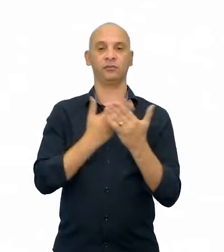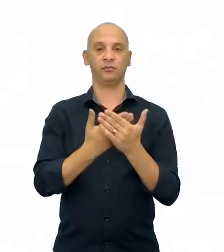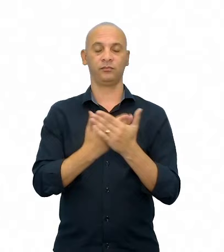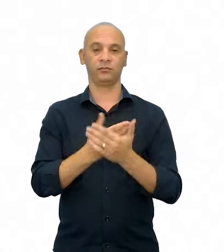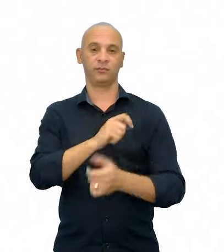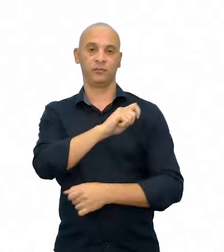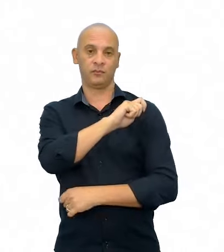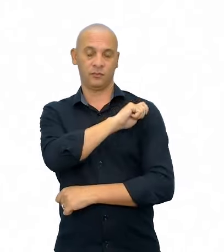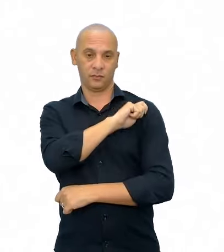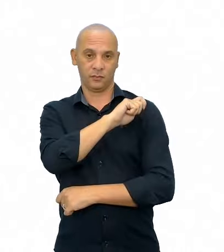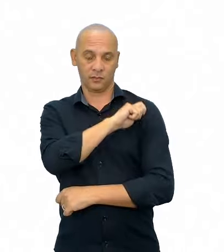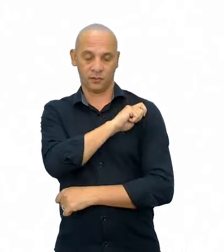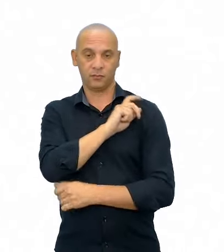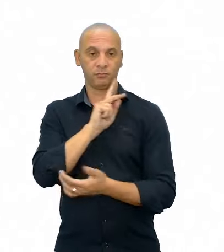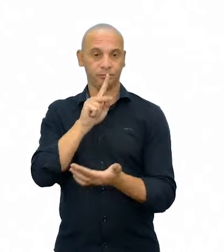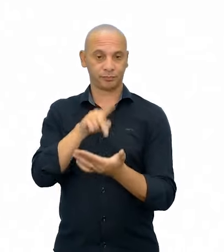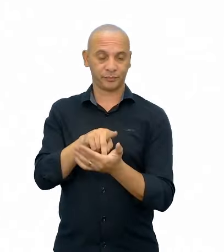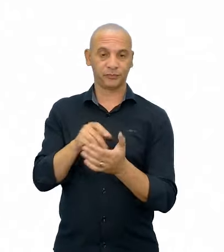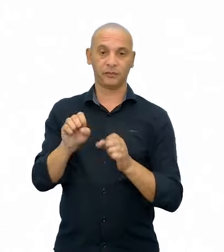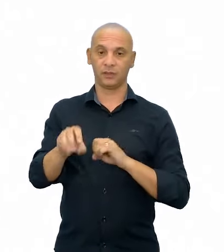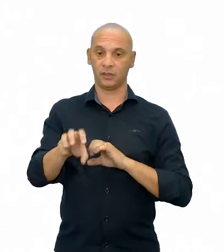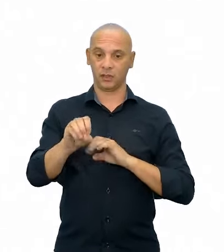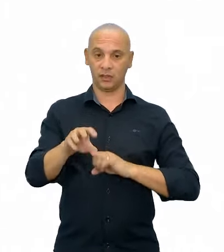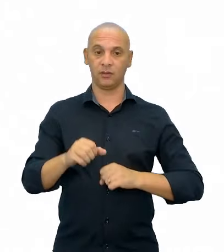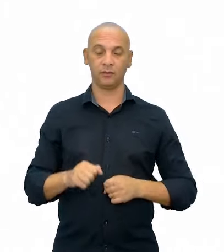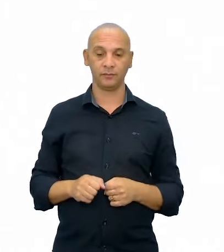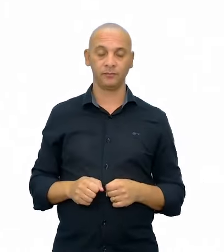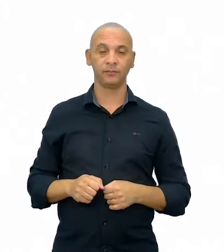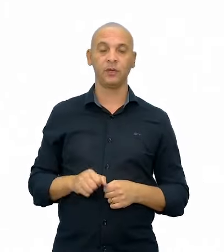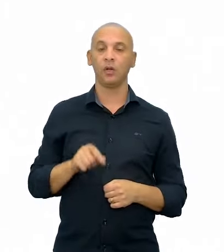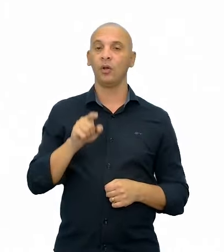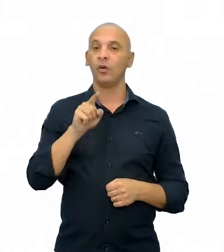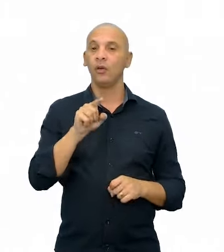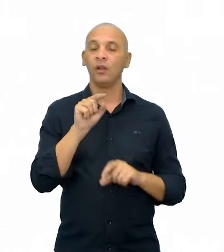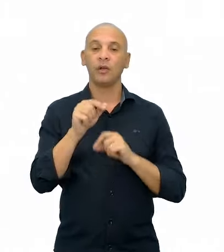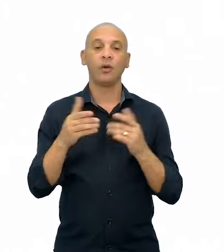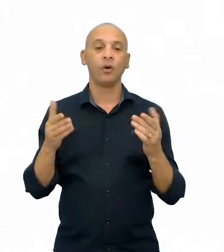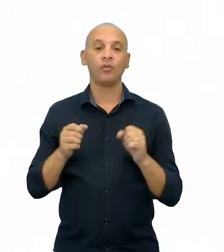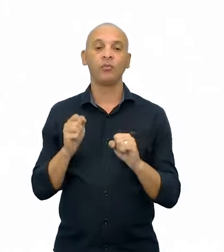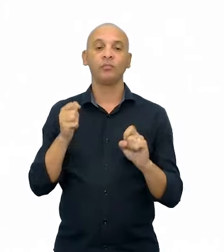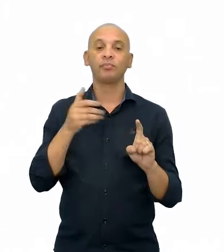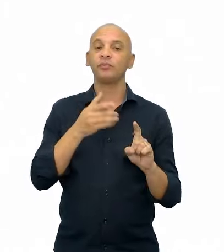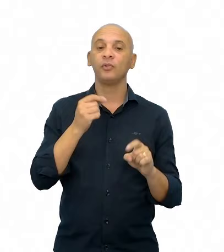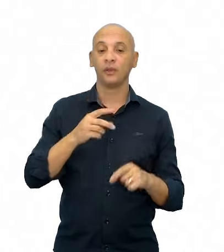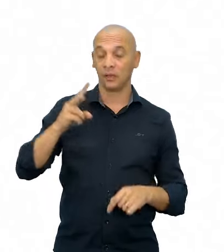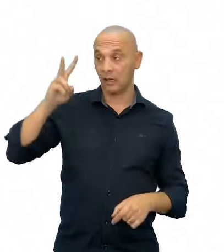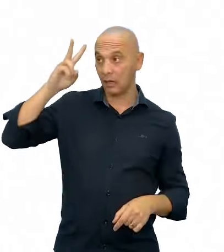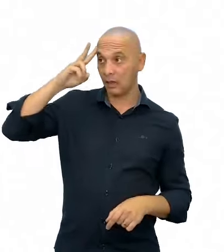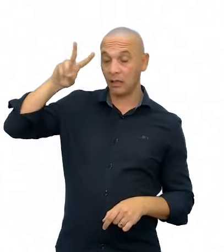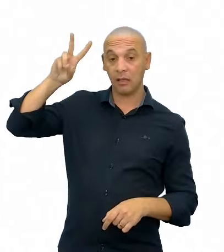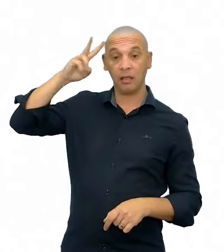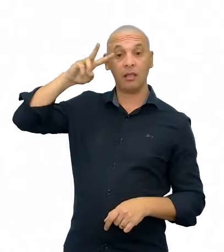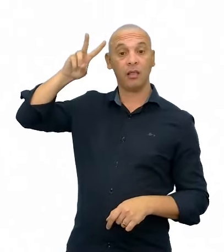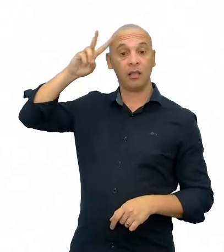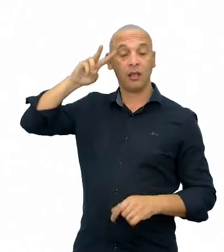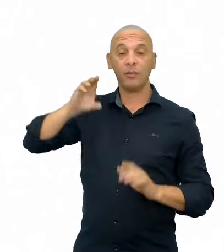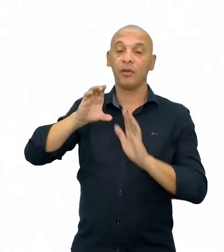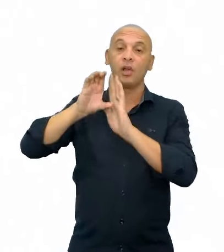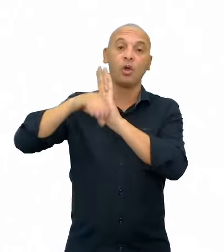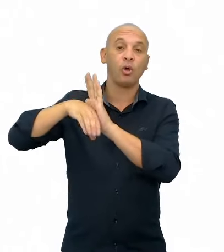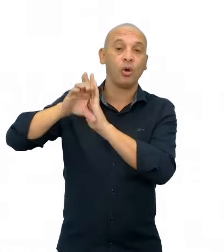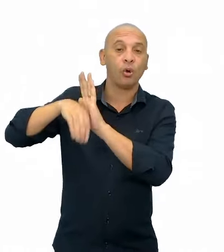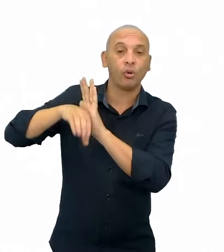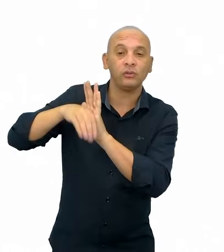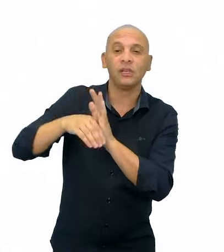estudantes durante a realização das aulas. Nossa intenção hoje foi revisitar os principais conceitos e